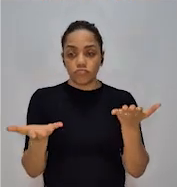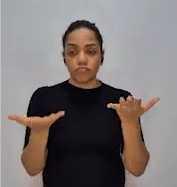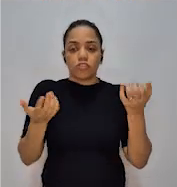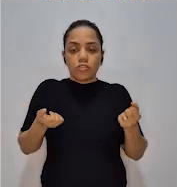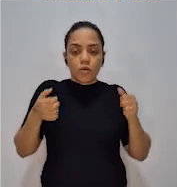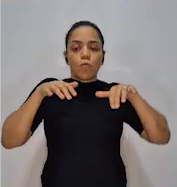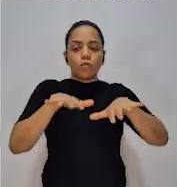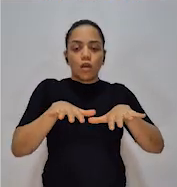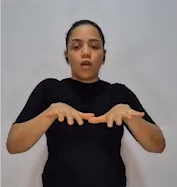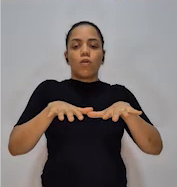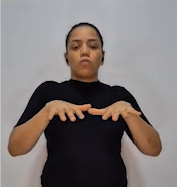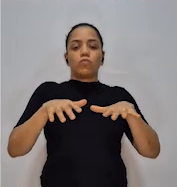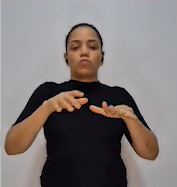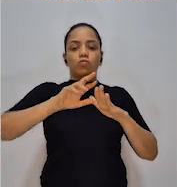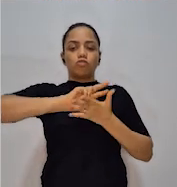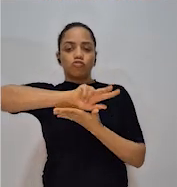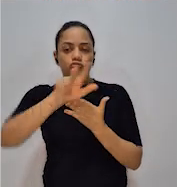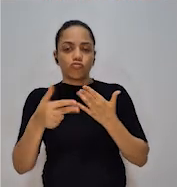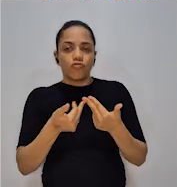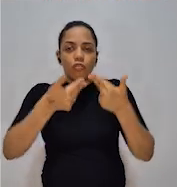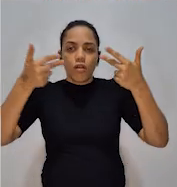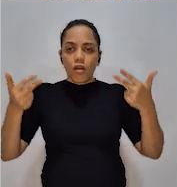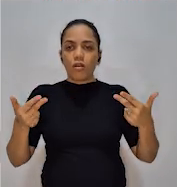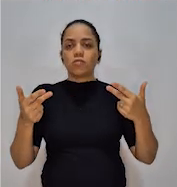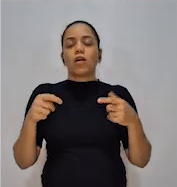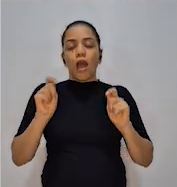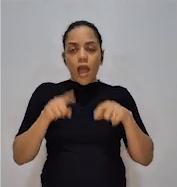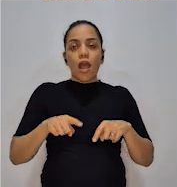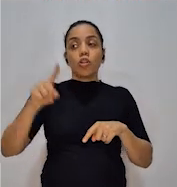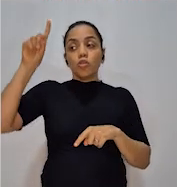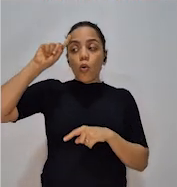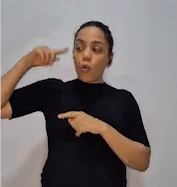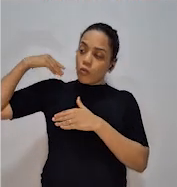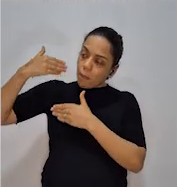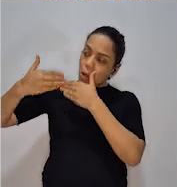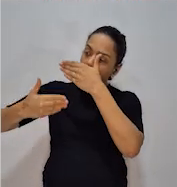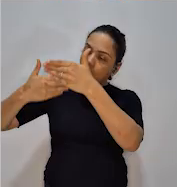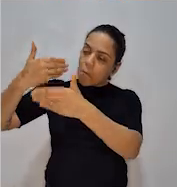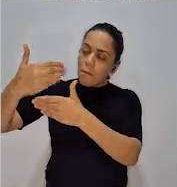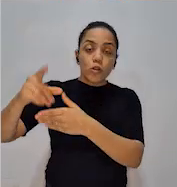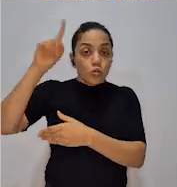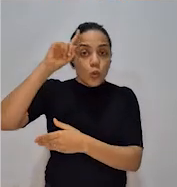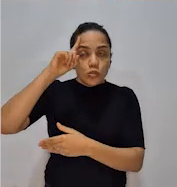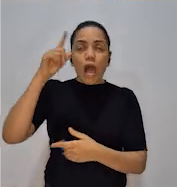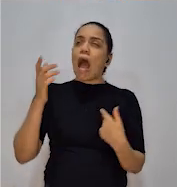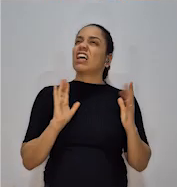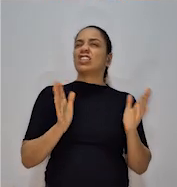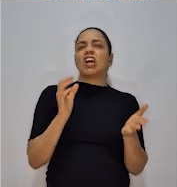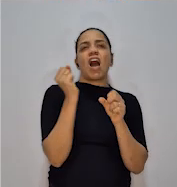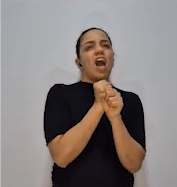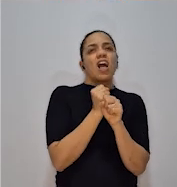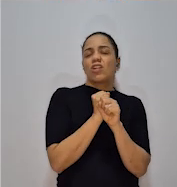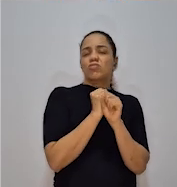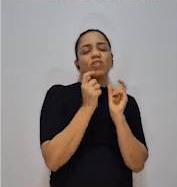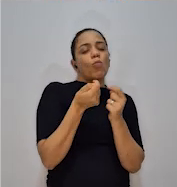já mostrei, é uma jornada, e ela precisa ser contínua. Não dá para parar, esse ano eu não vou fazer nada, deixa só para o ano que vem. Não. Todo